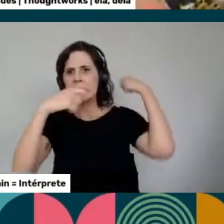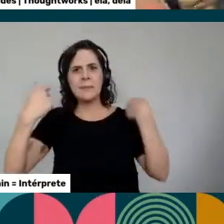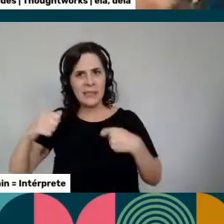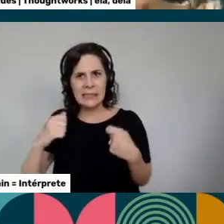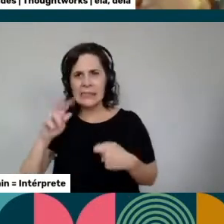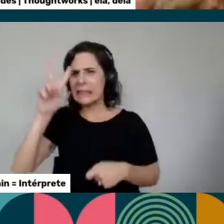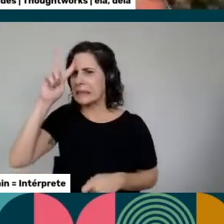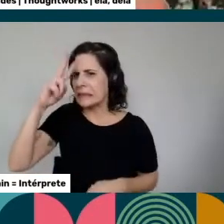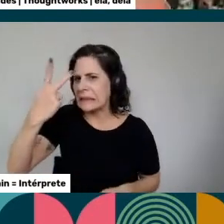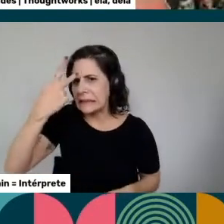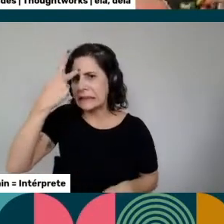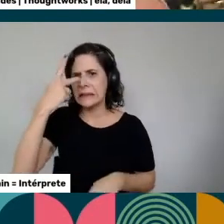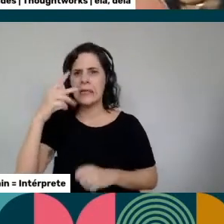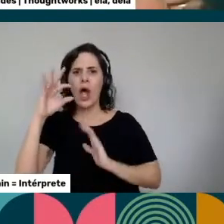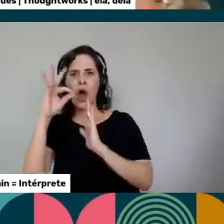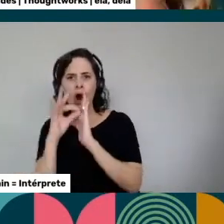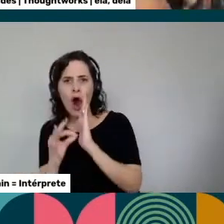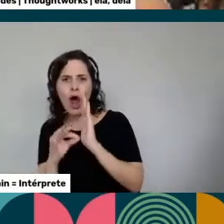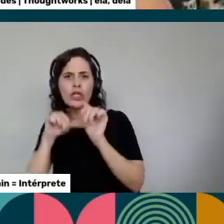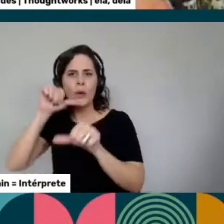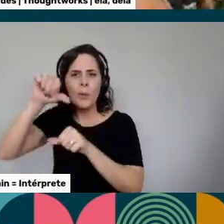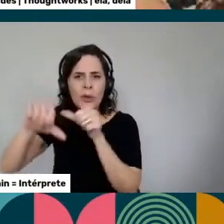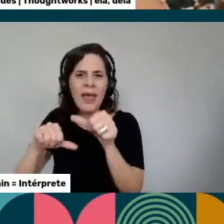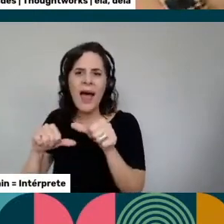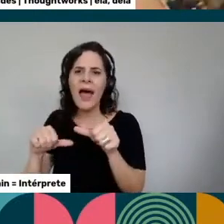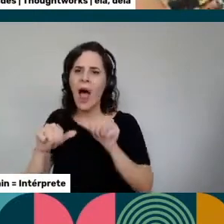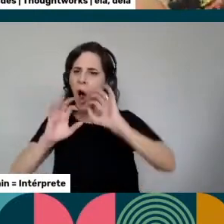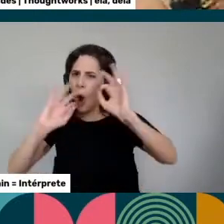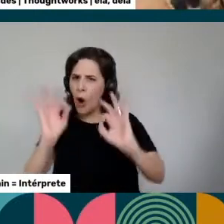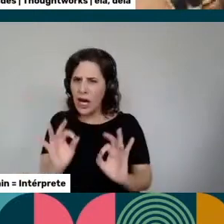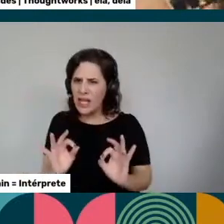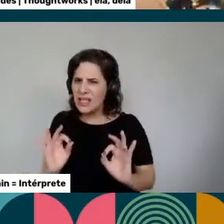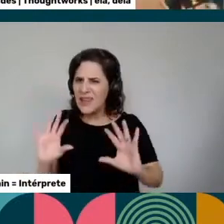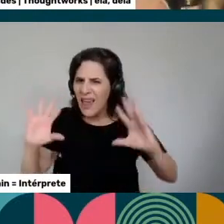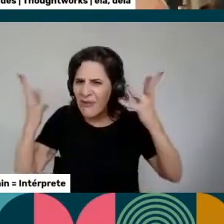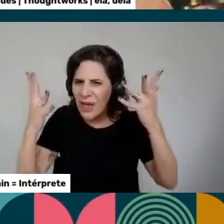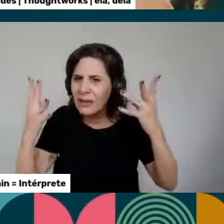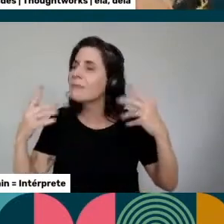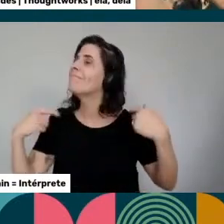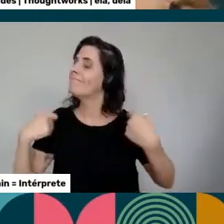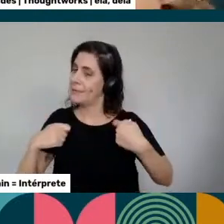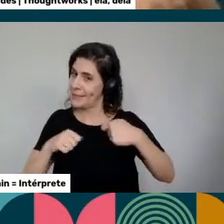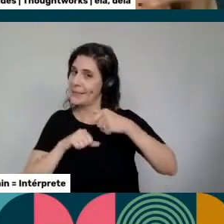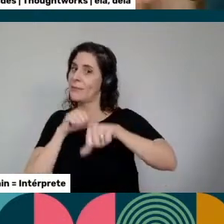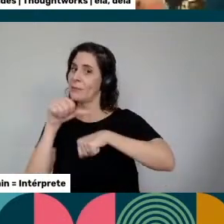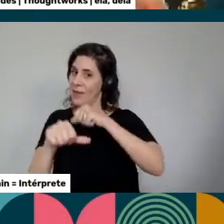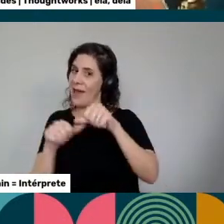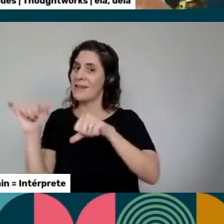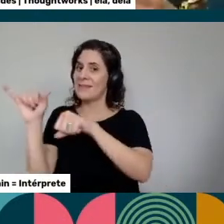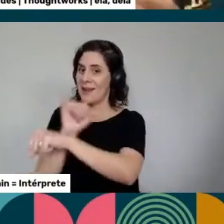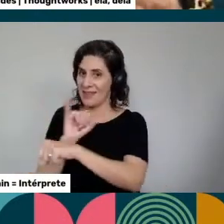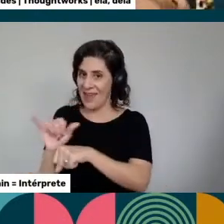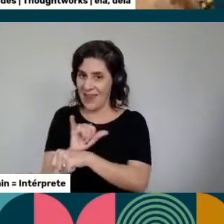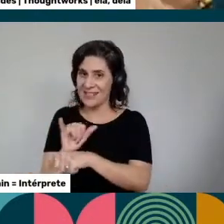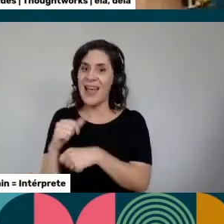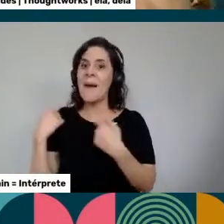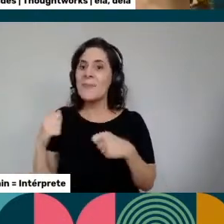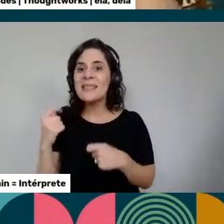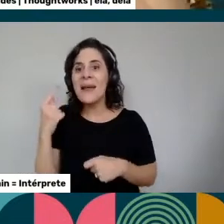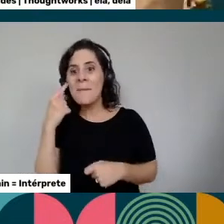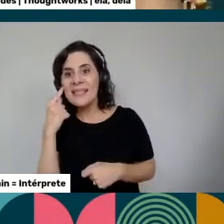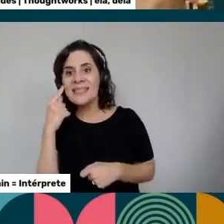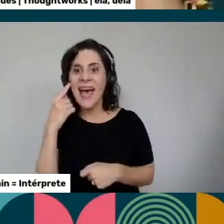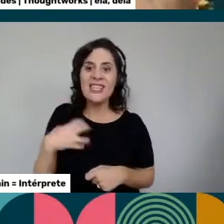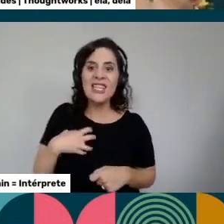que organiza as cerimônias, porque precisa fazer sentido para todo mundo, precisa caber as pessoas. A gente precisa rever a